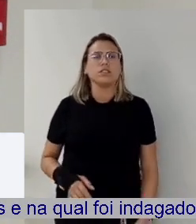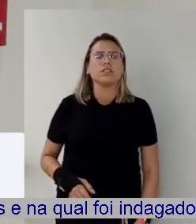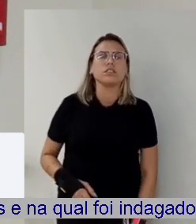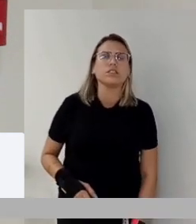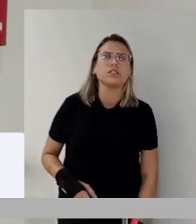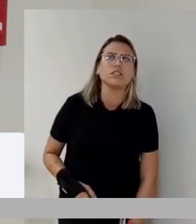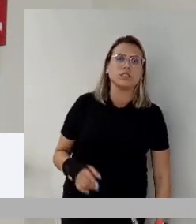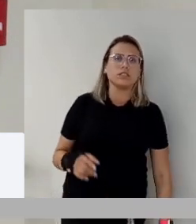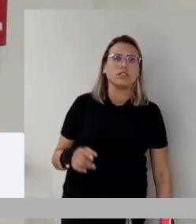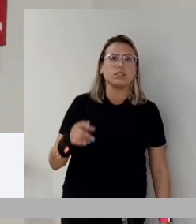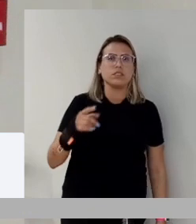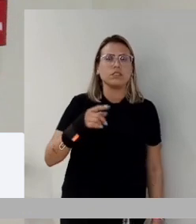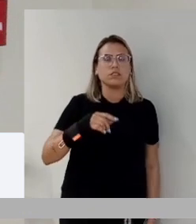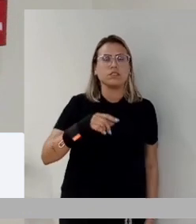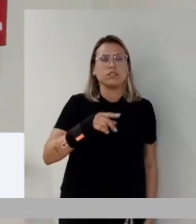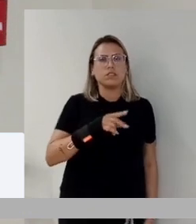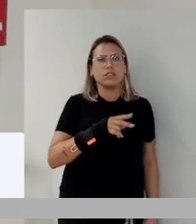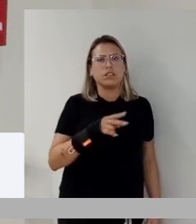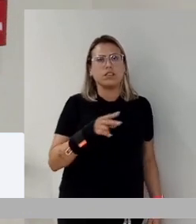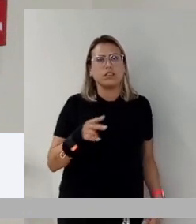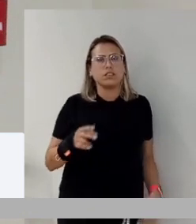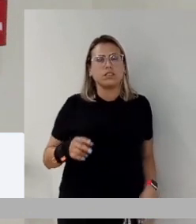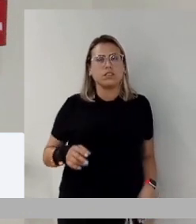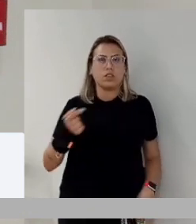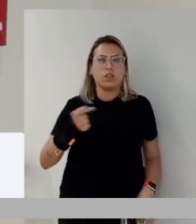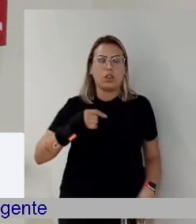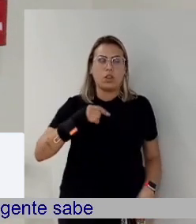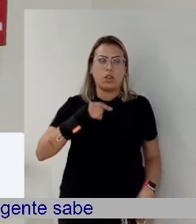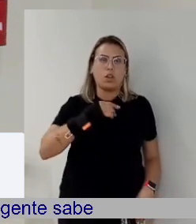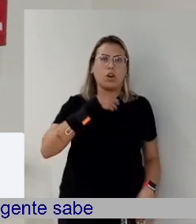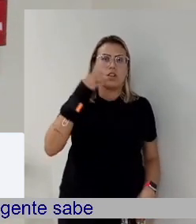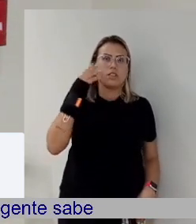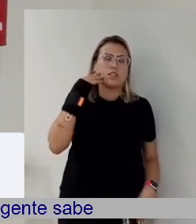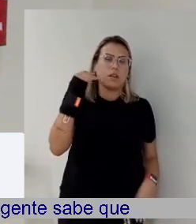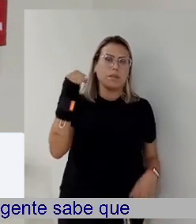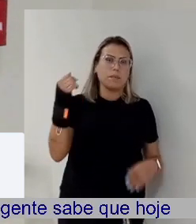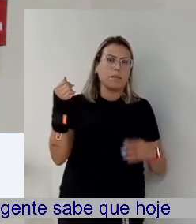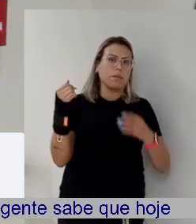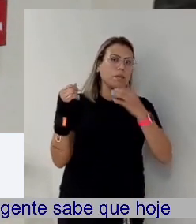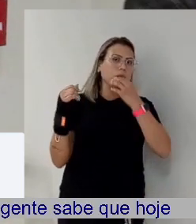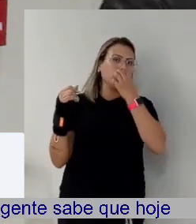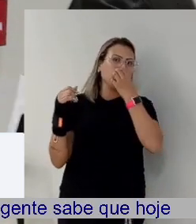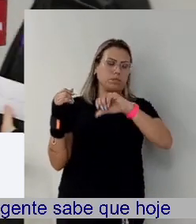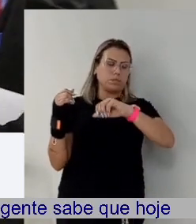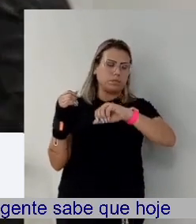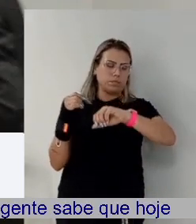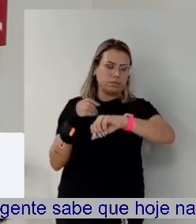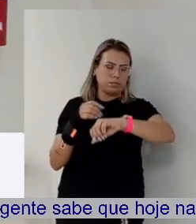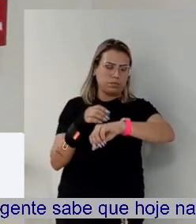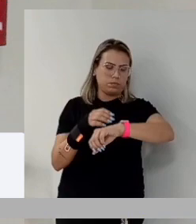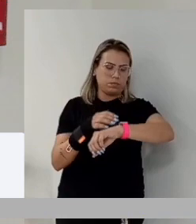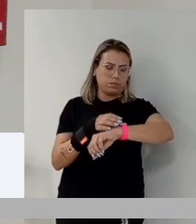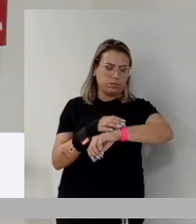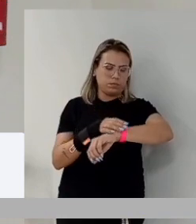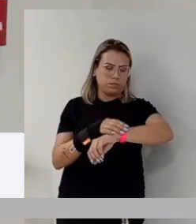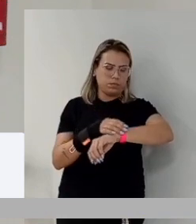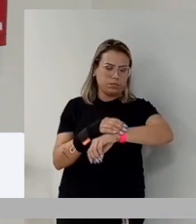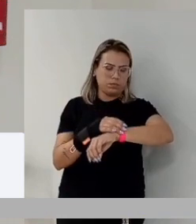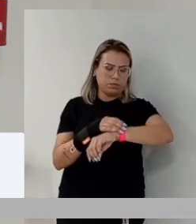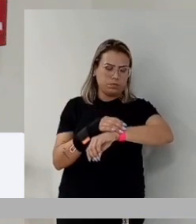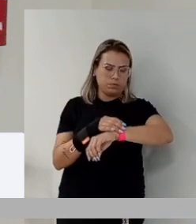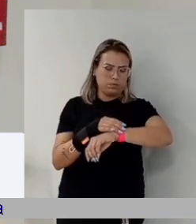grande parte dos vereadores né a gente sabe que hoje Secretaria de Meio Ambiente